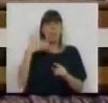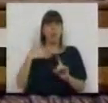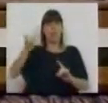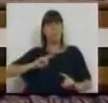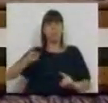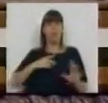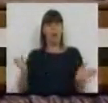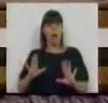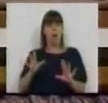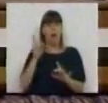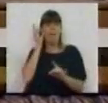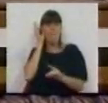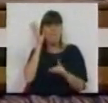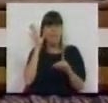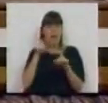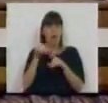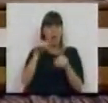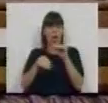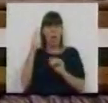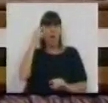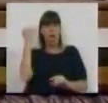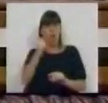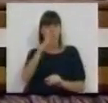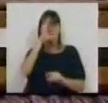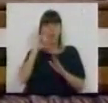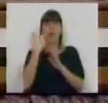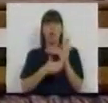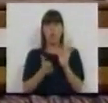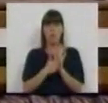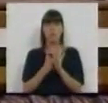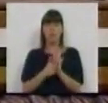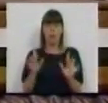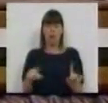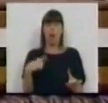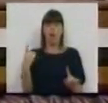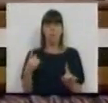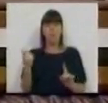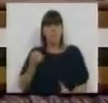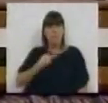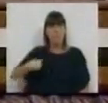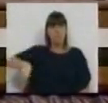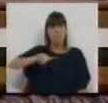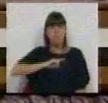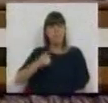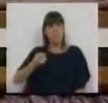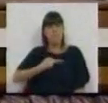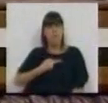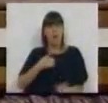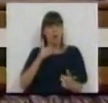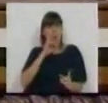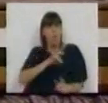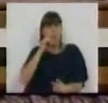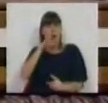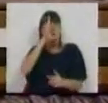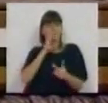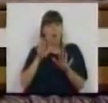primeiro, fraude eleitoral e golpe de Estado constitucional seria sermos obrigados a ter um